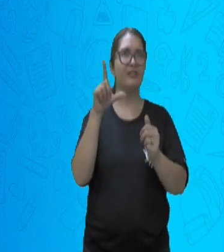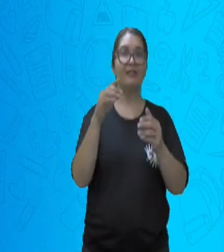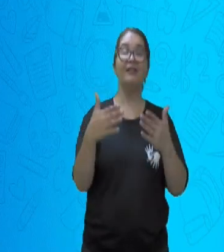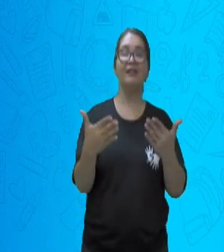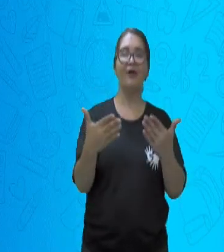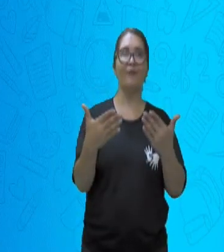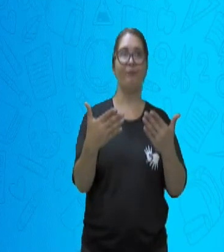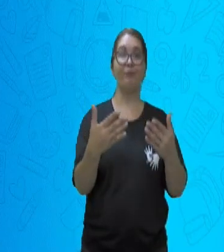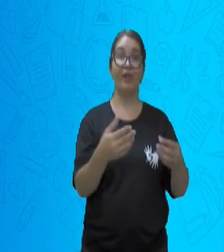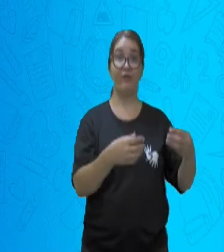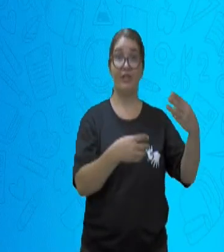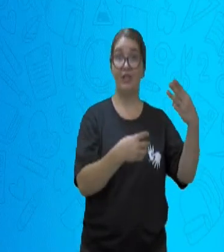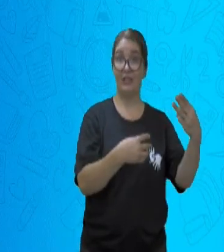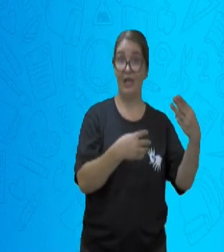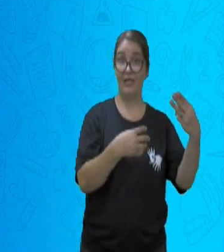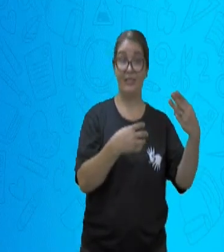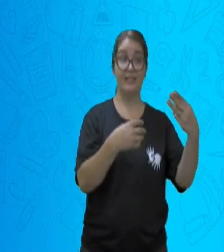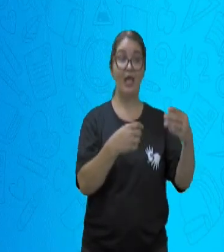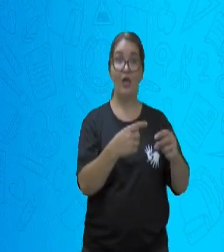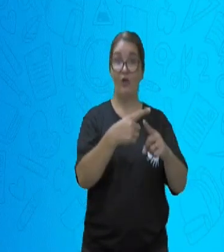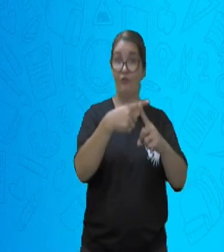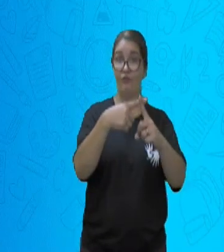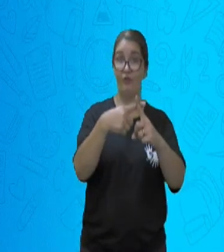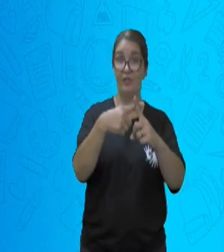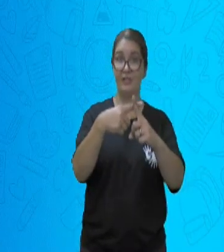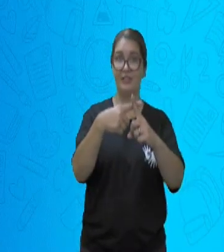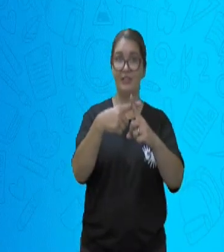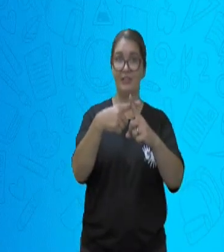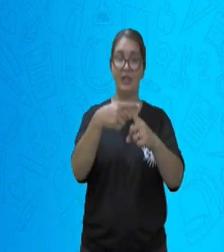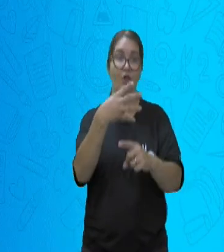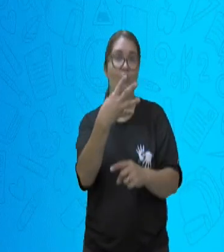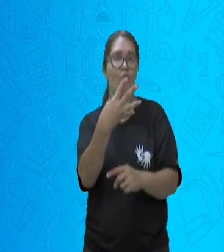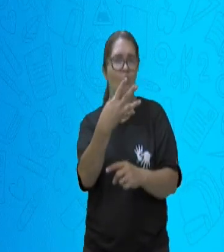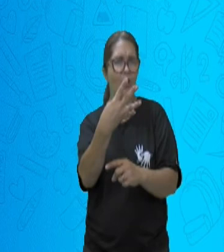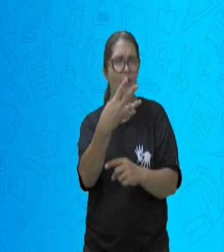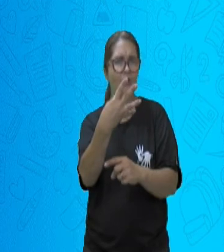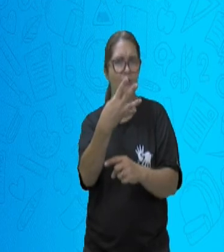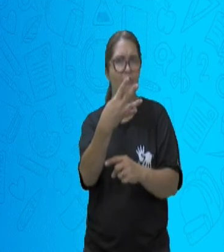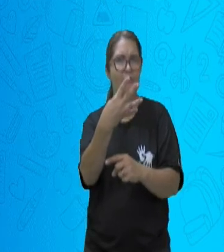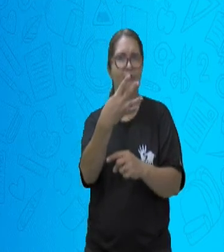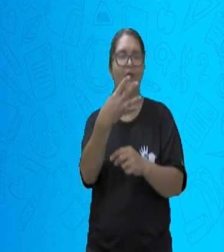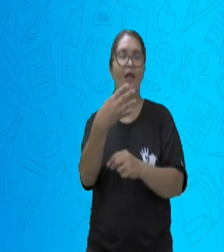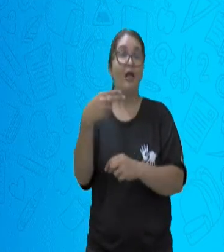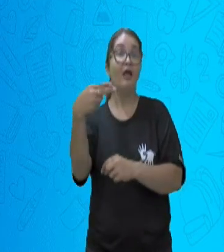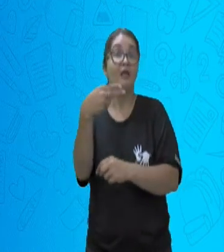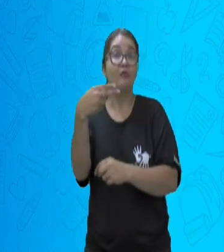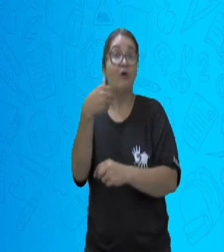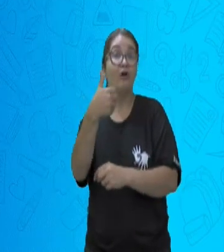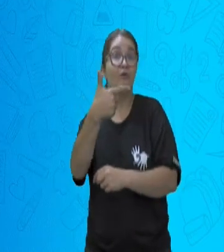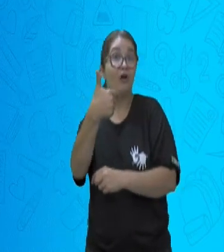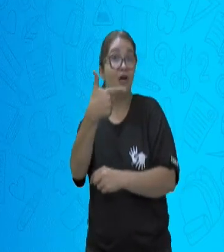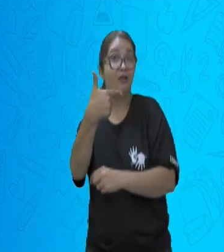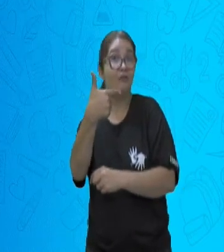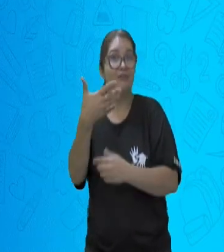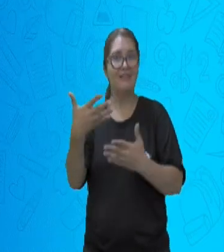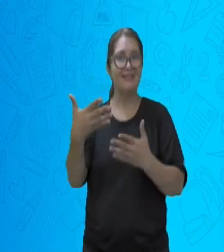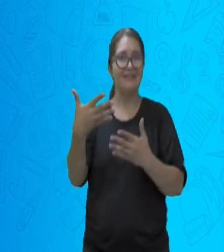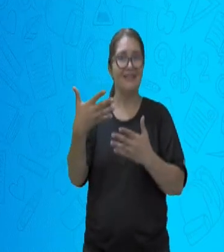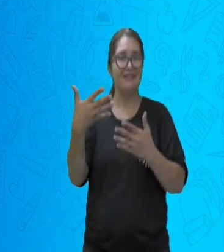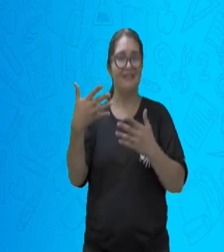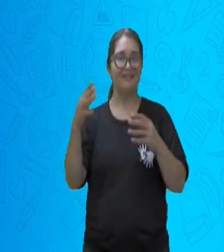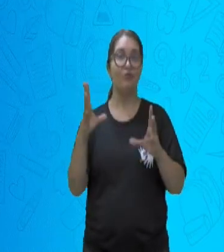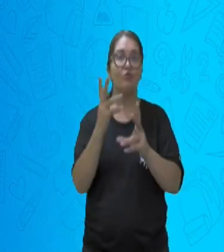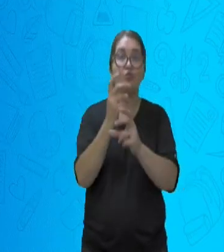4 garfos, igual a 12. Contando as unidades, nós vamos ter 12